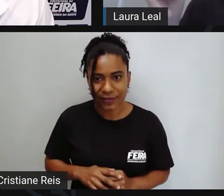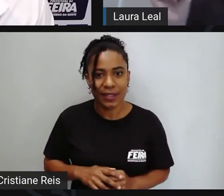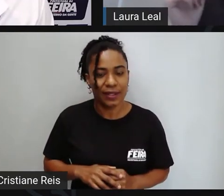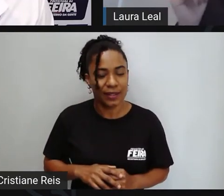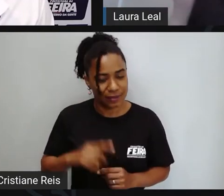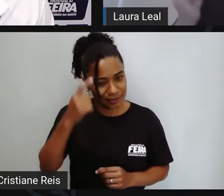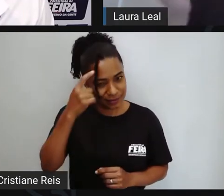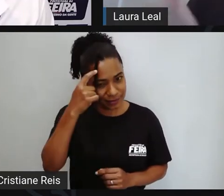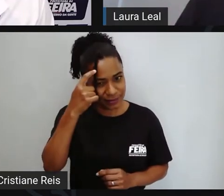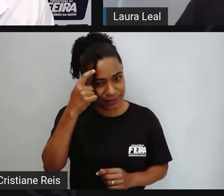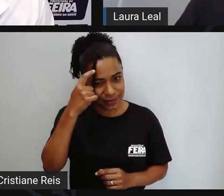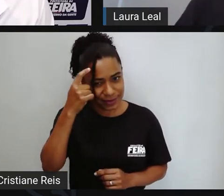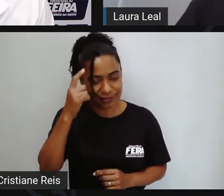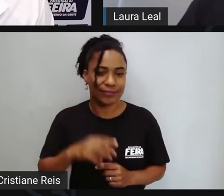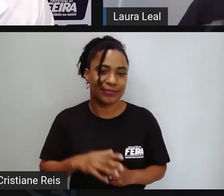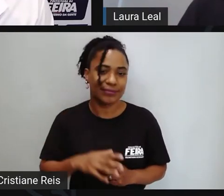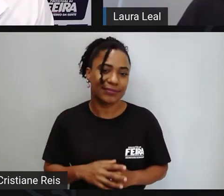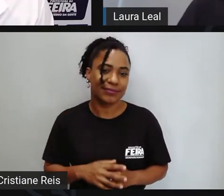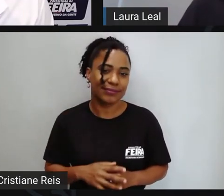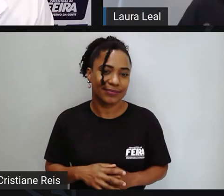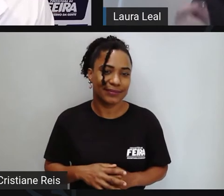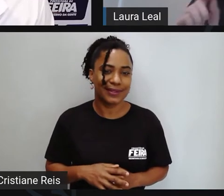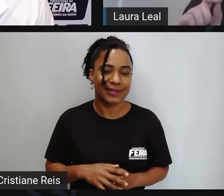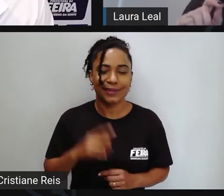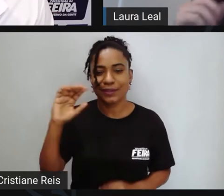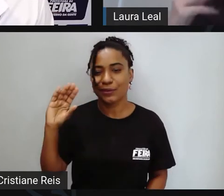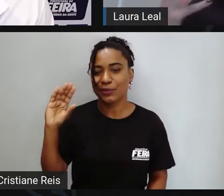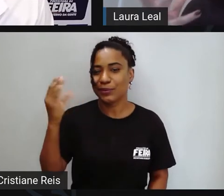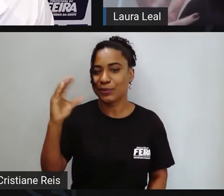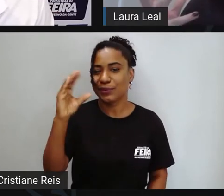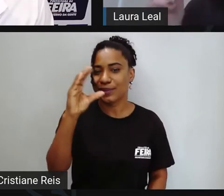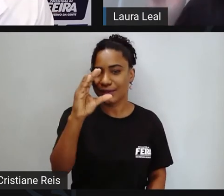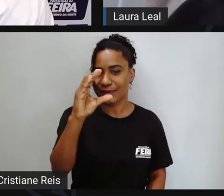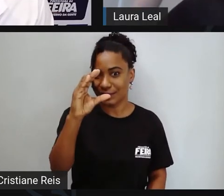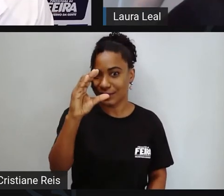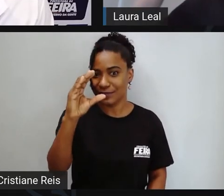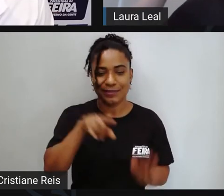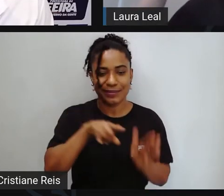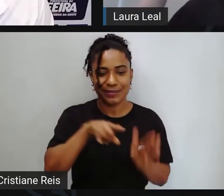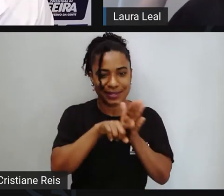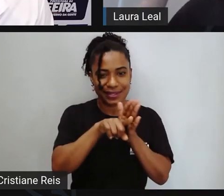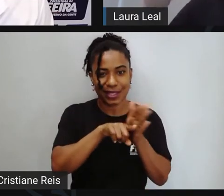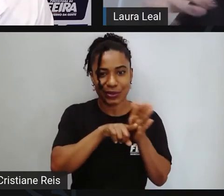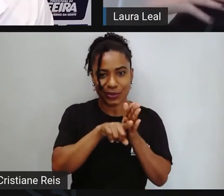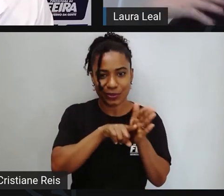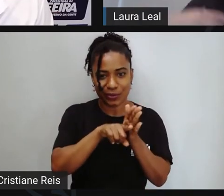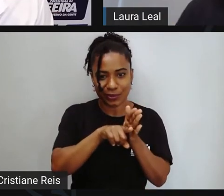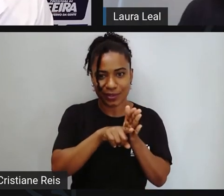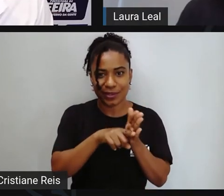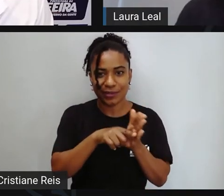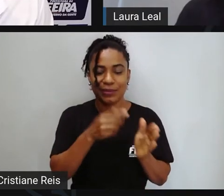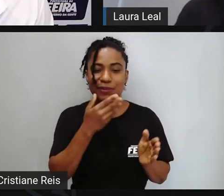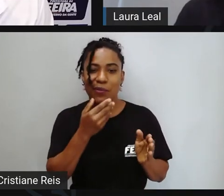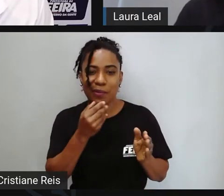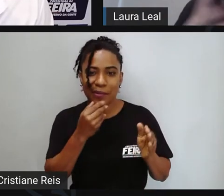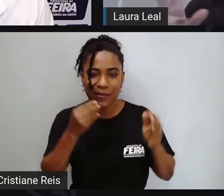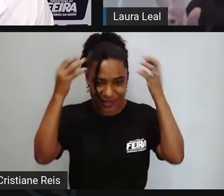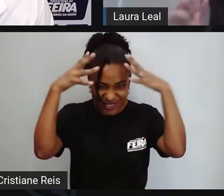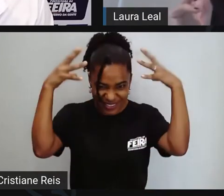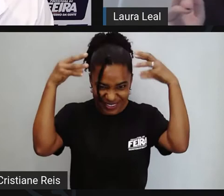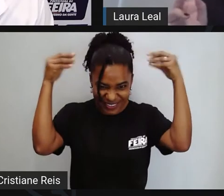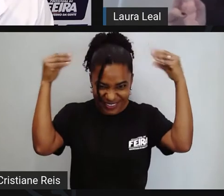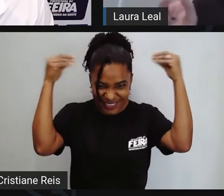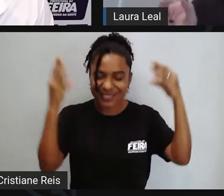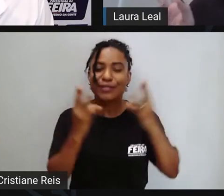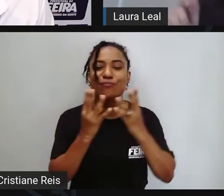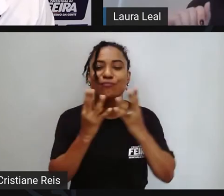cientista, possivelmente a imagem que vai vir na cabeça de vocês é de um homem, cabelo assanhado, num jaleco,